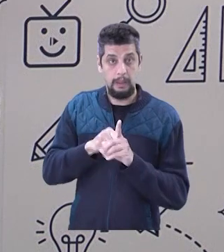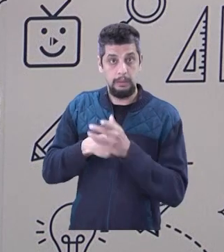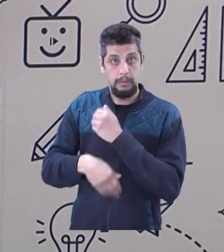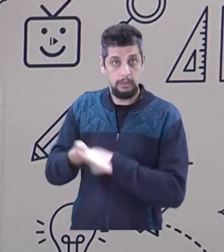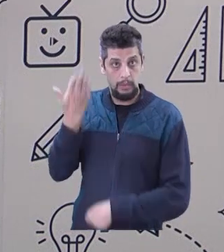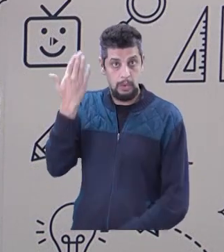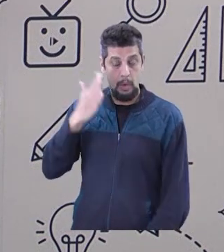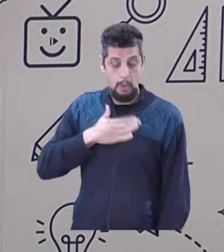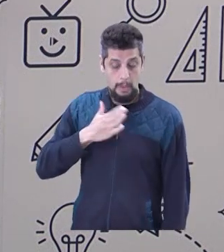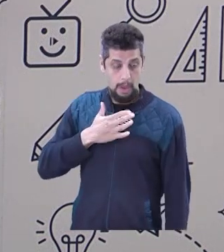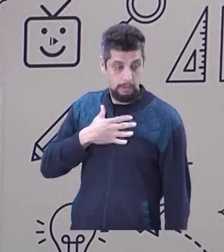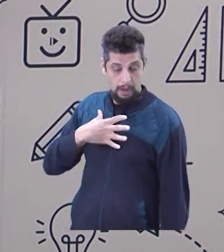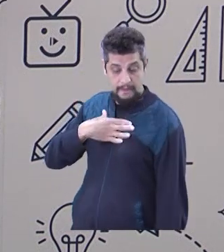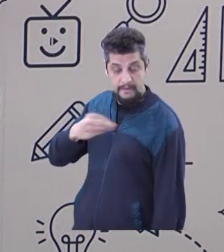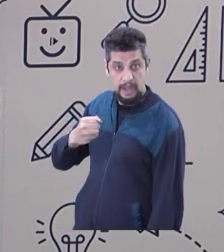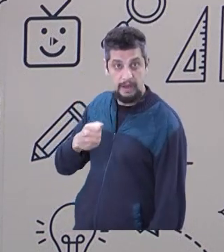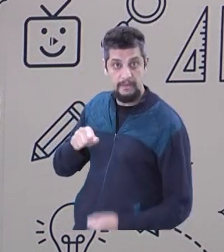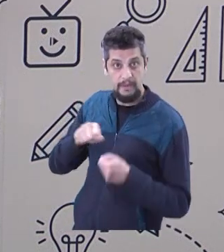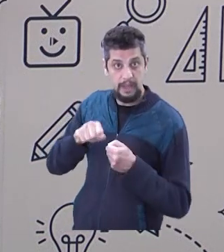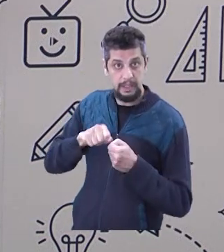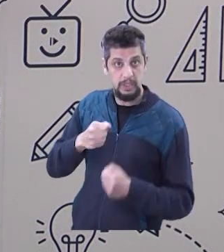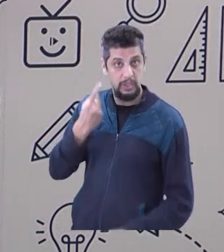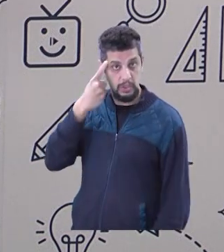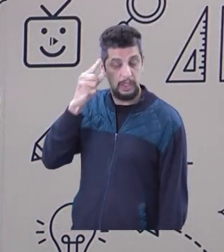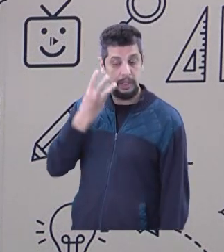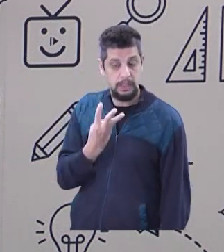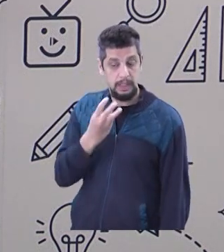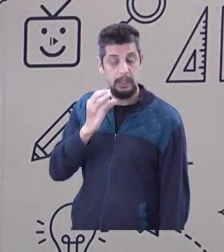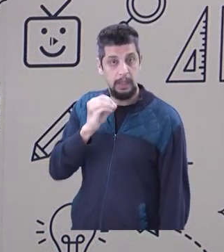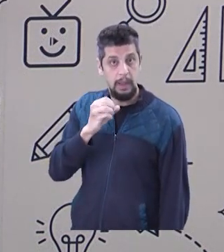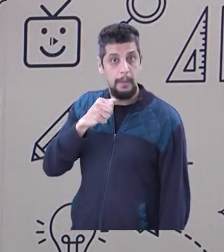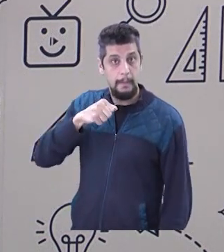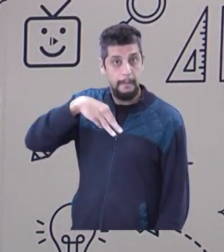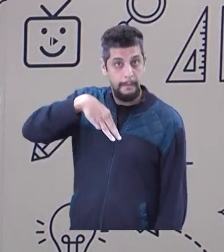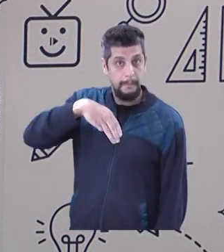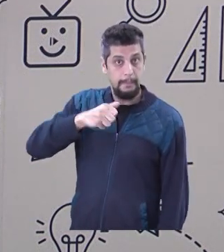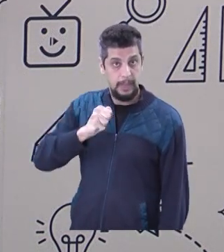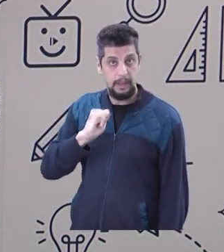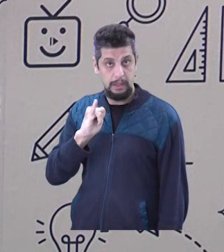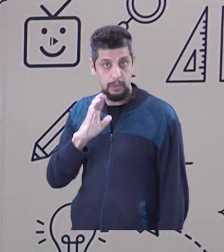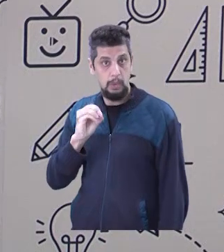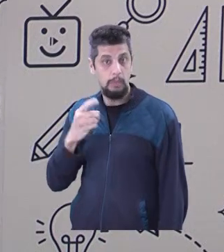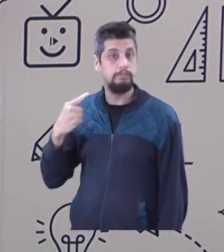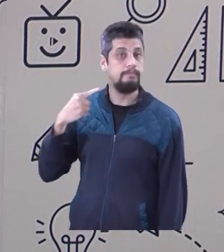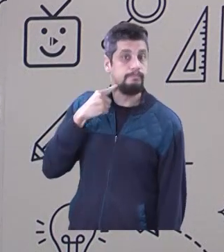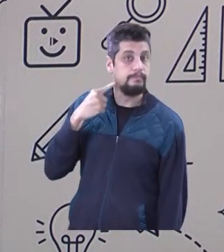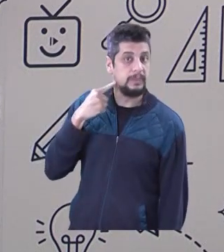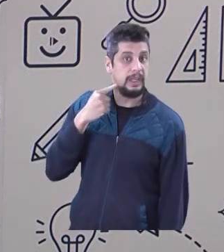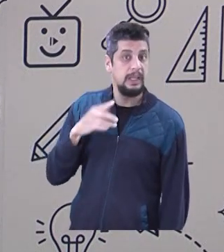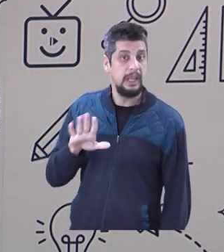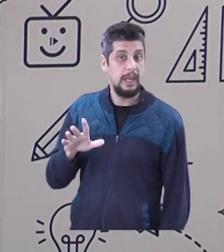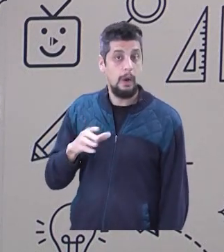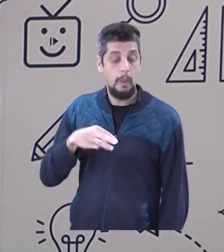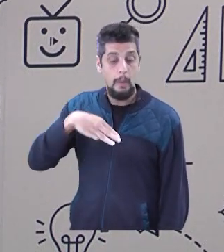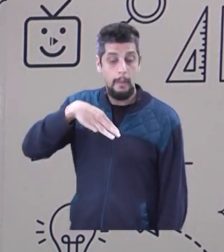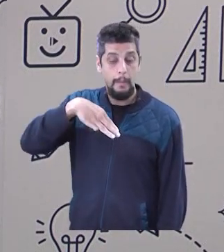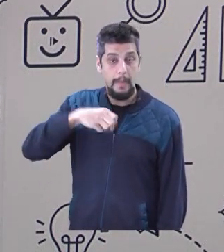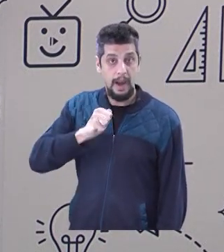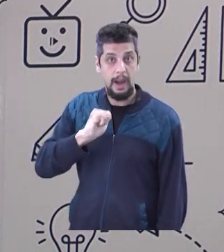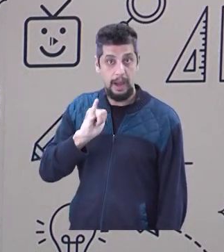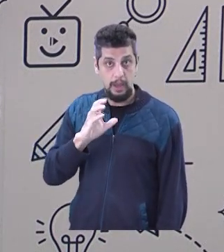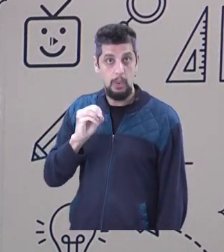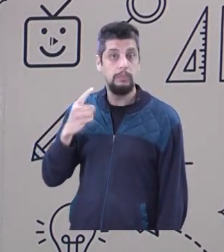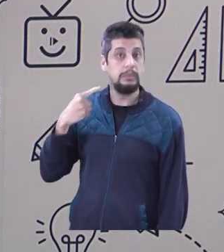De maio. Os meus filhos fazem dia 30 de maio, que foi num sábado. O mês de maio é um mês que tem